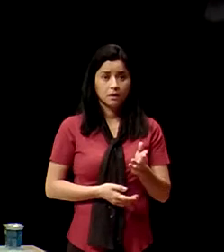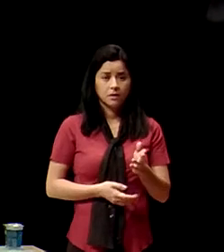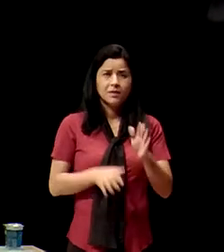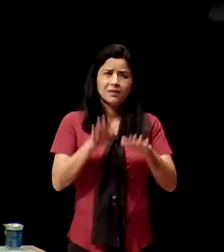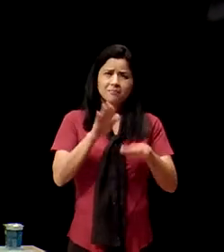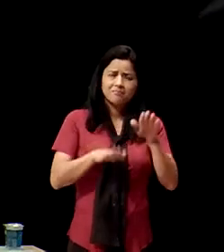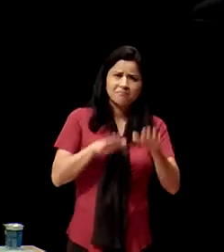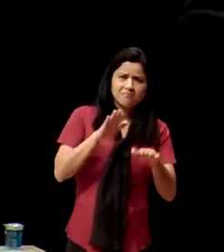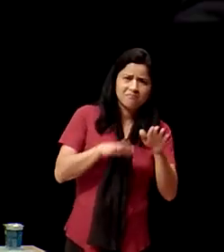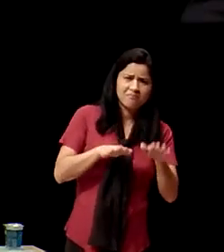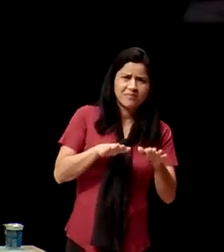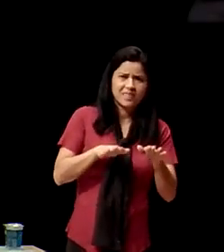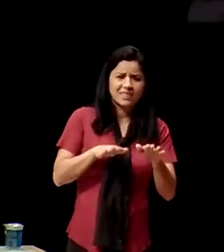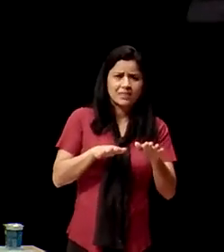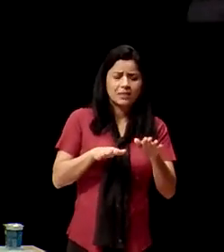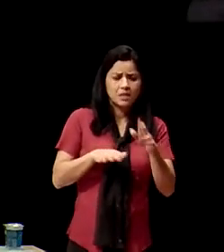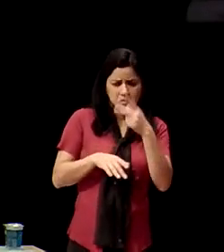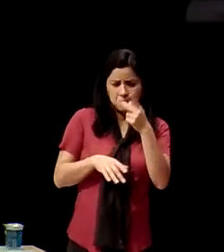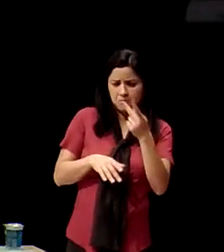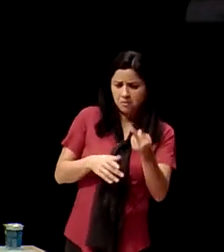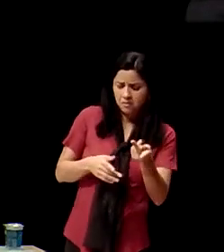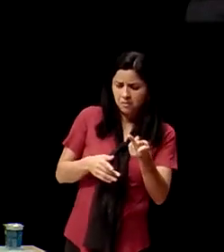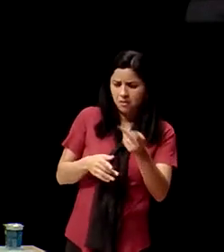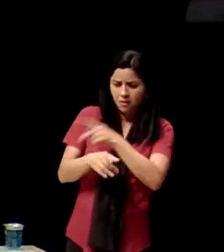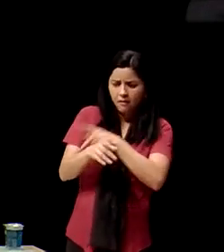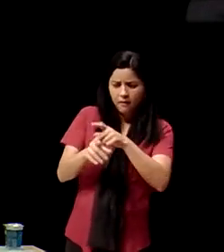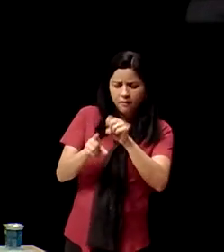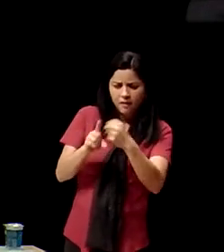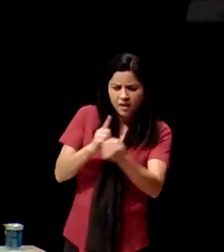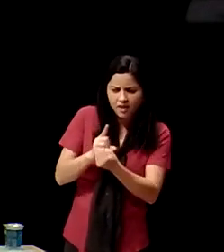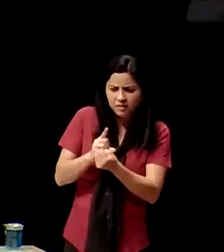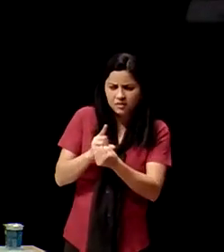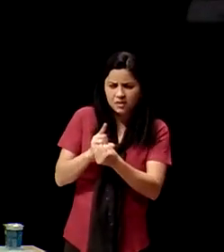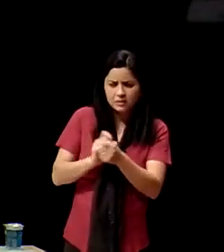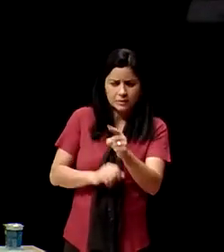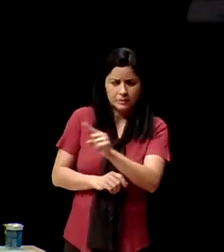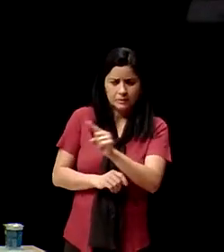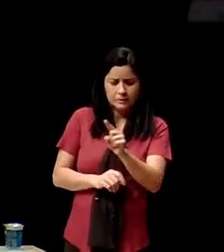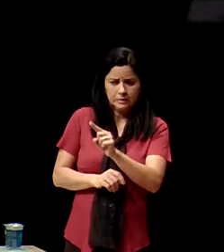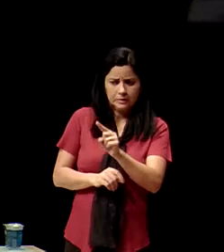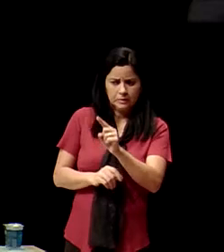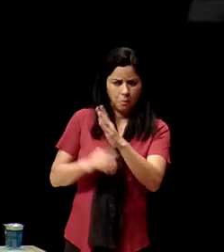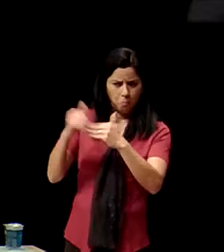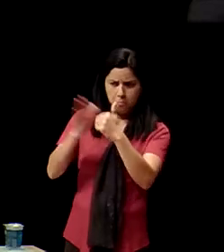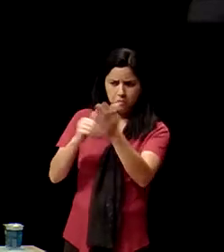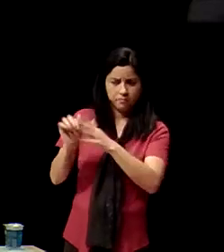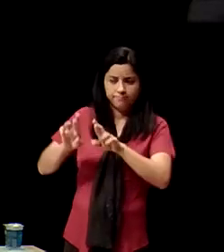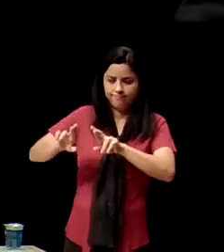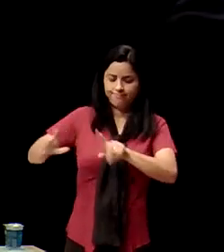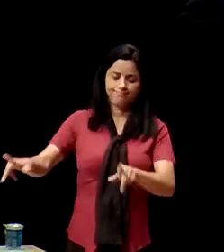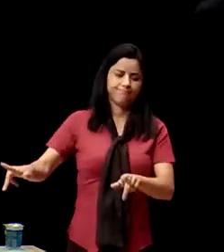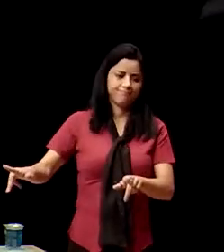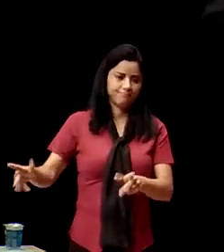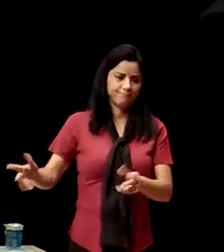às vezes é mesmo dito que a pedagogia social não é de forma alguma uma profissão.